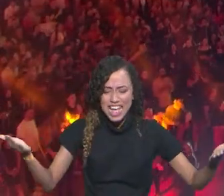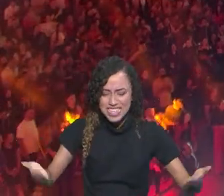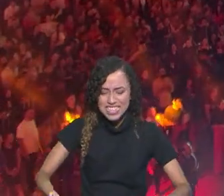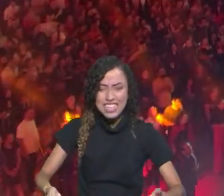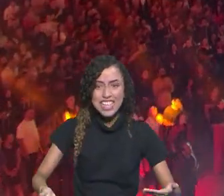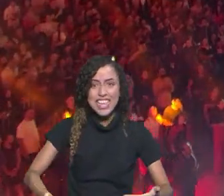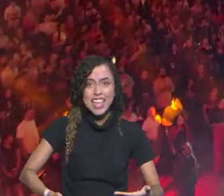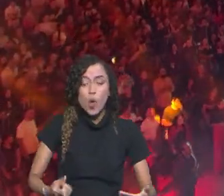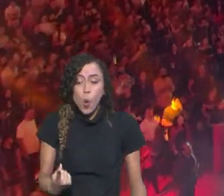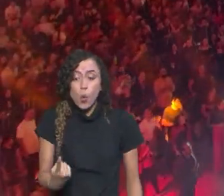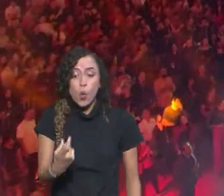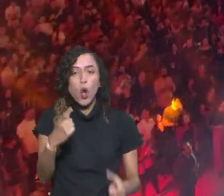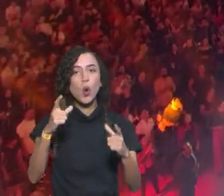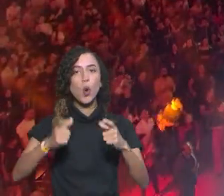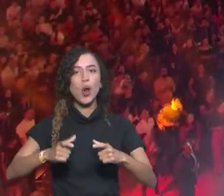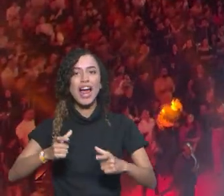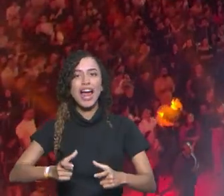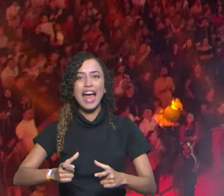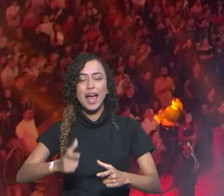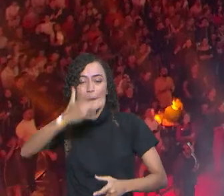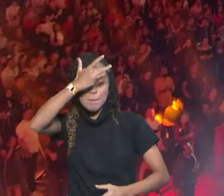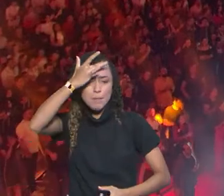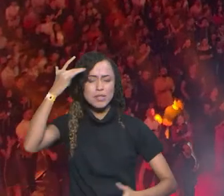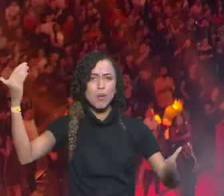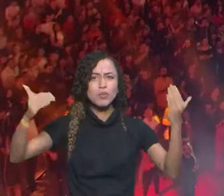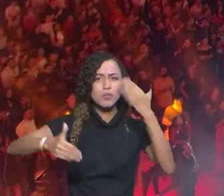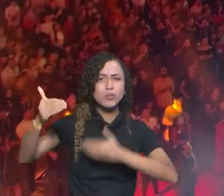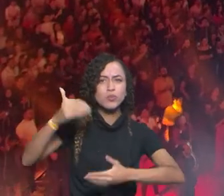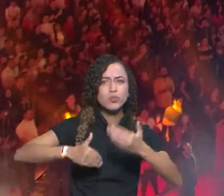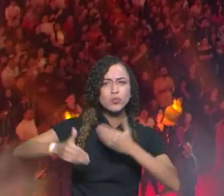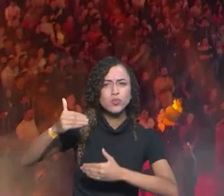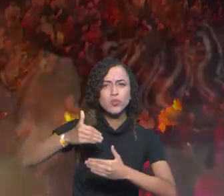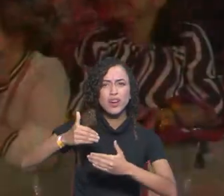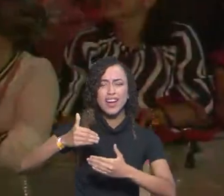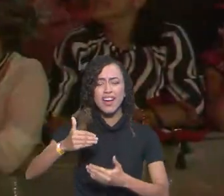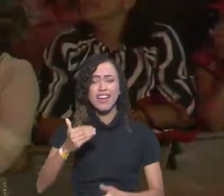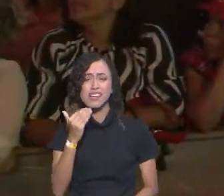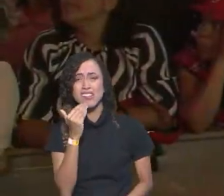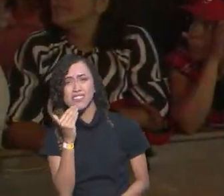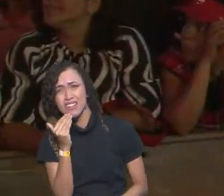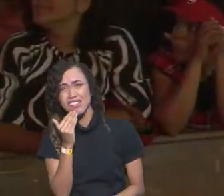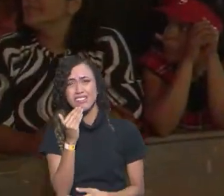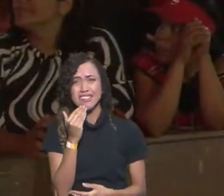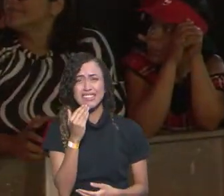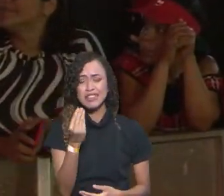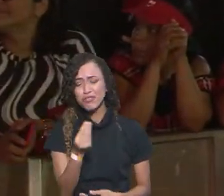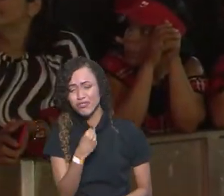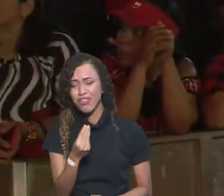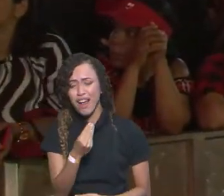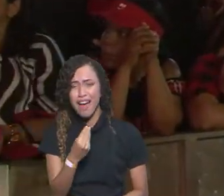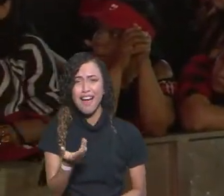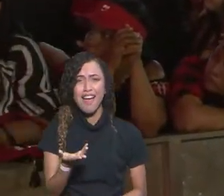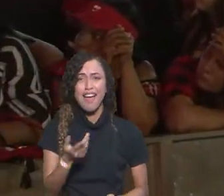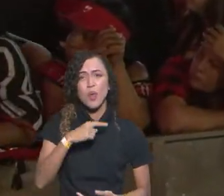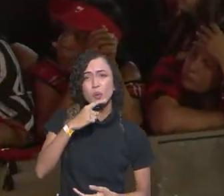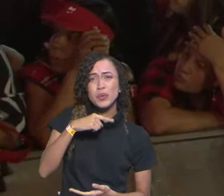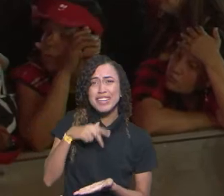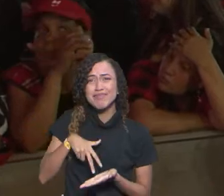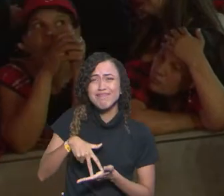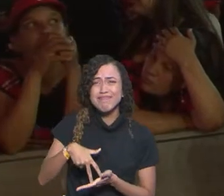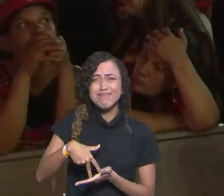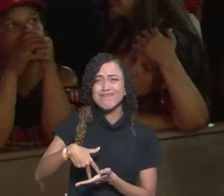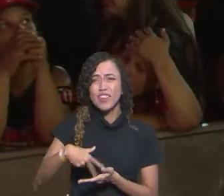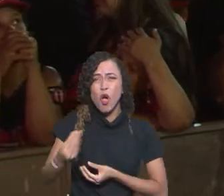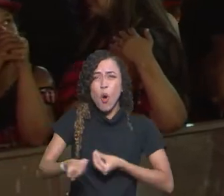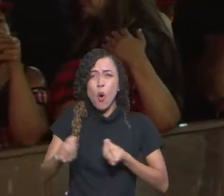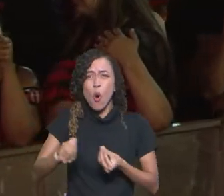aqui é o único lugar onde pessoas chegam arrebentadas não consegue caminhar não consegue